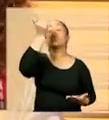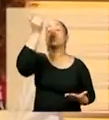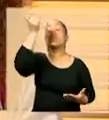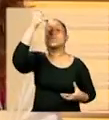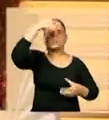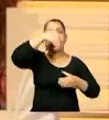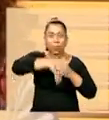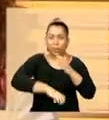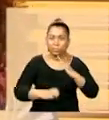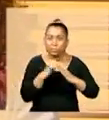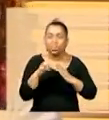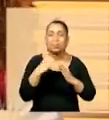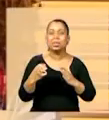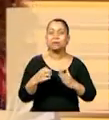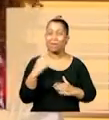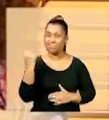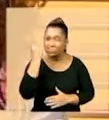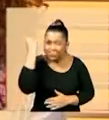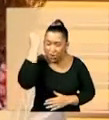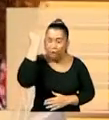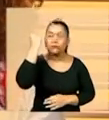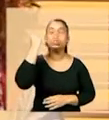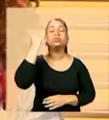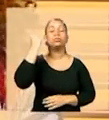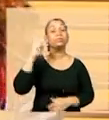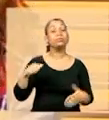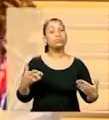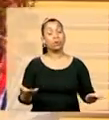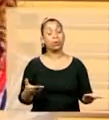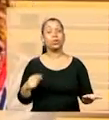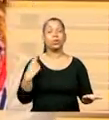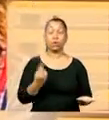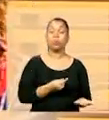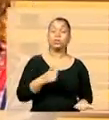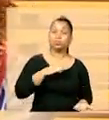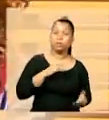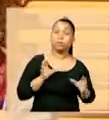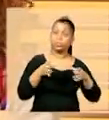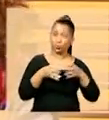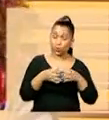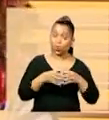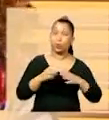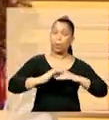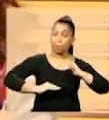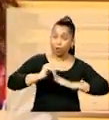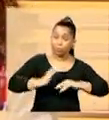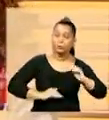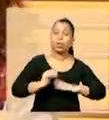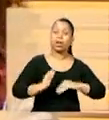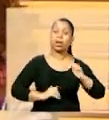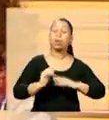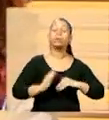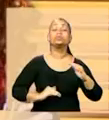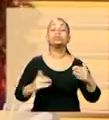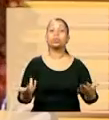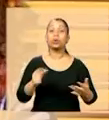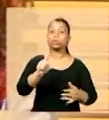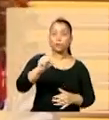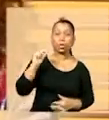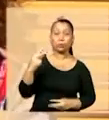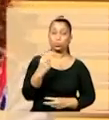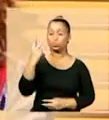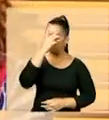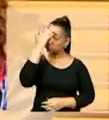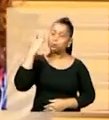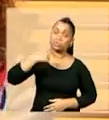acidente acontece dentro da empresa, um acidente grave no caso, né, nós temos essa equipe multiprofissional, então nós escalamos